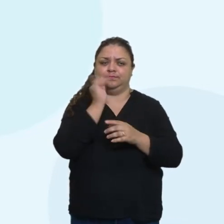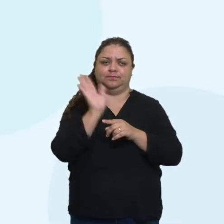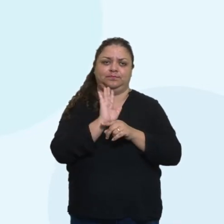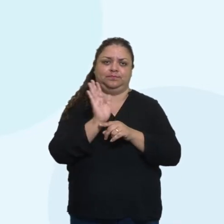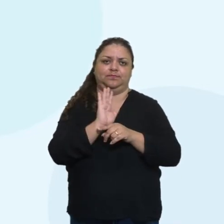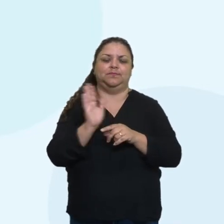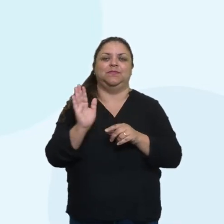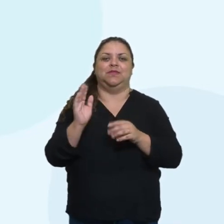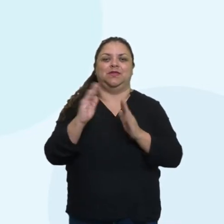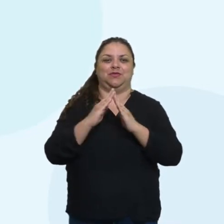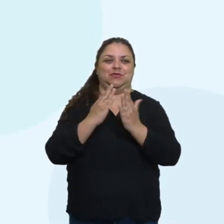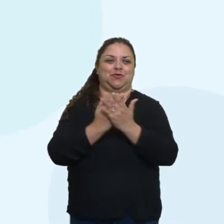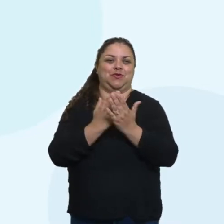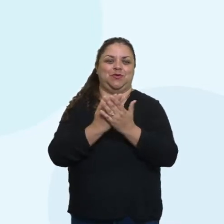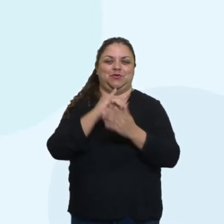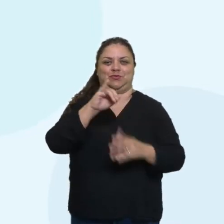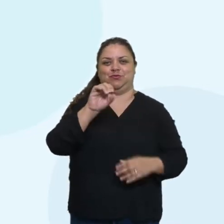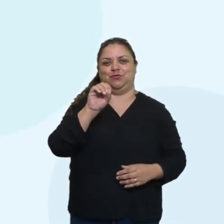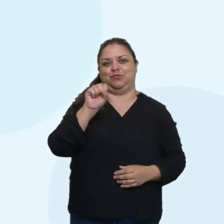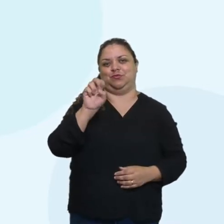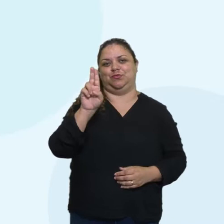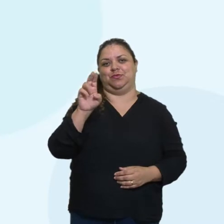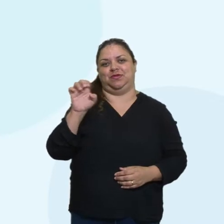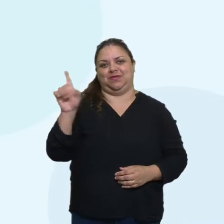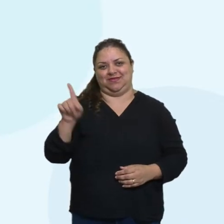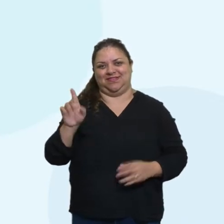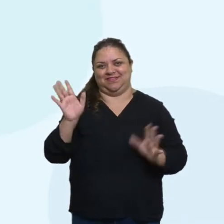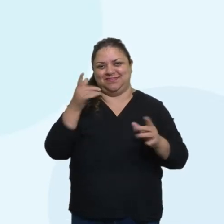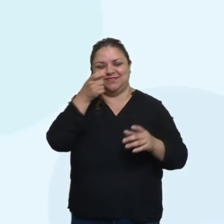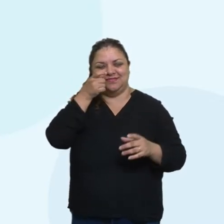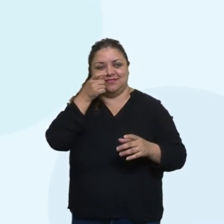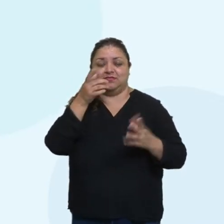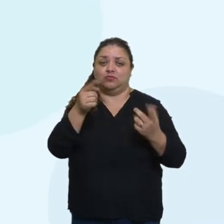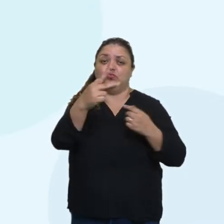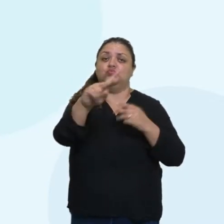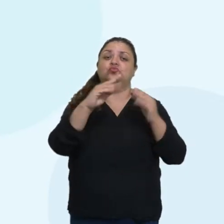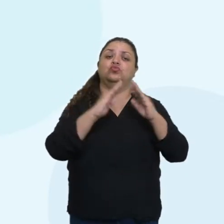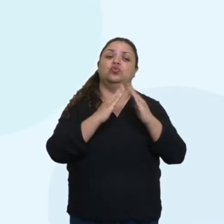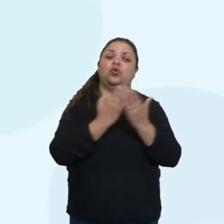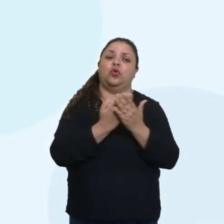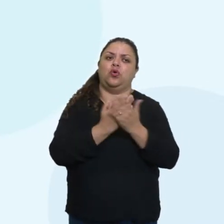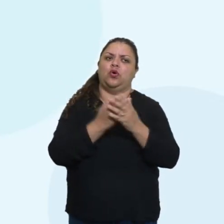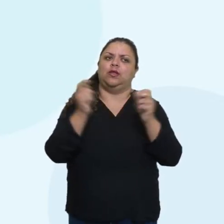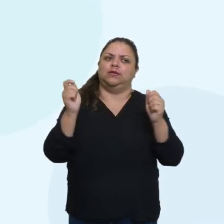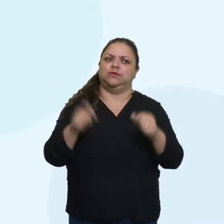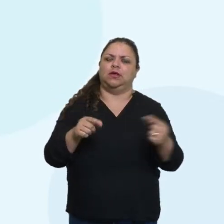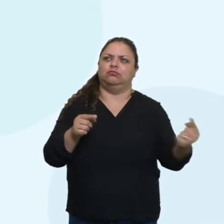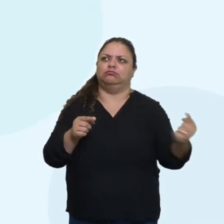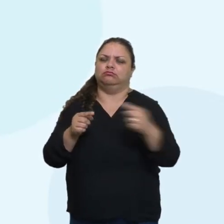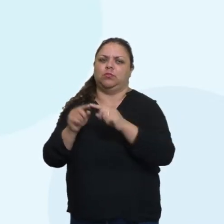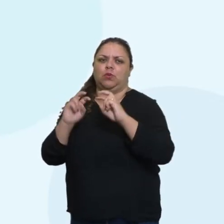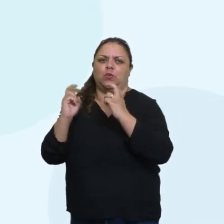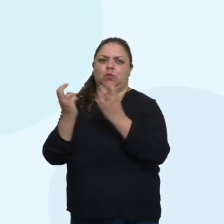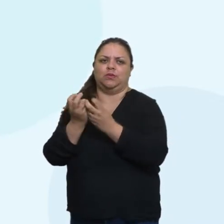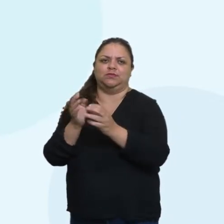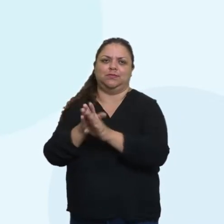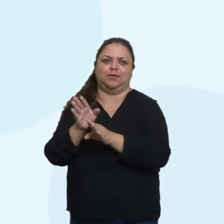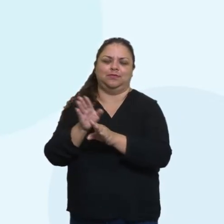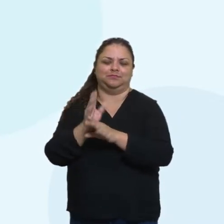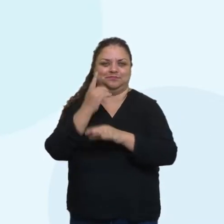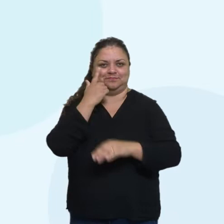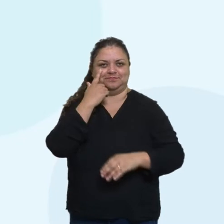então aí na sua escola né quais orientações do documento orientador é possível aplicar no conselho de classe um minutinho